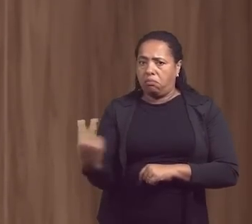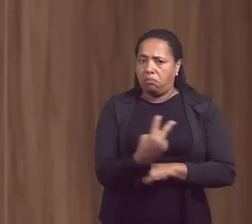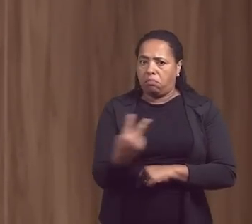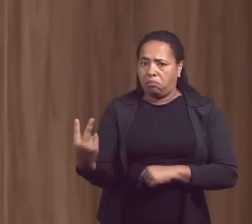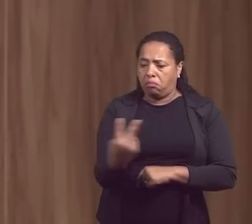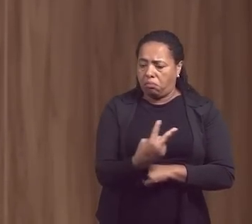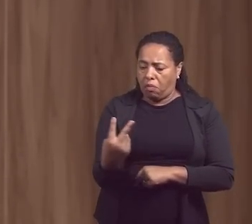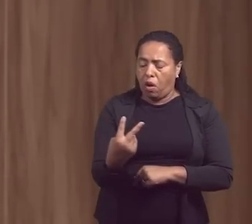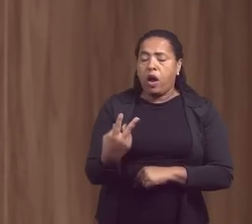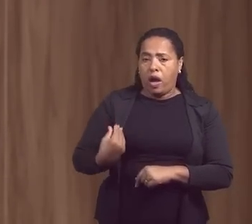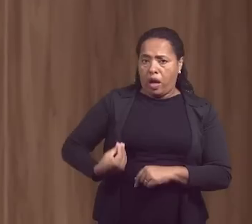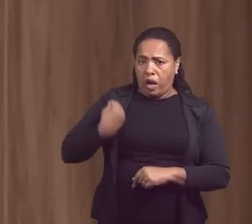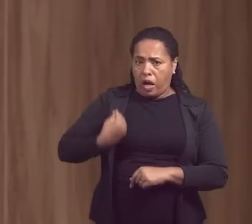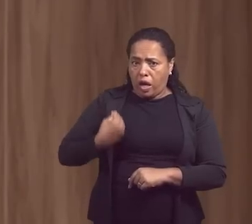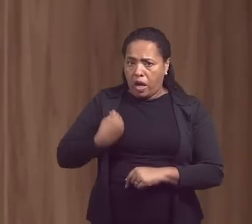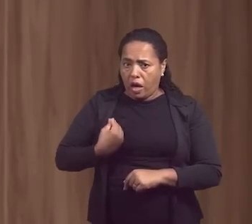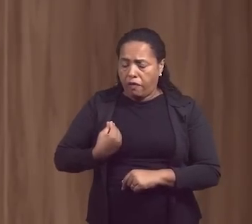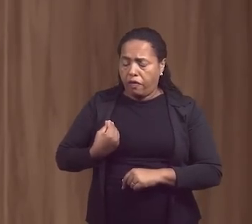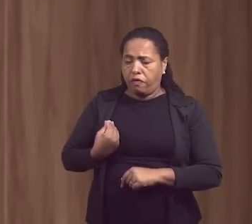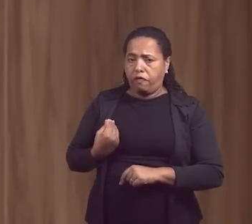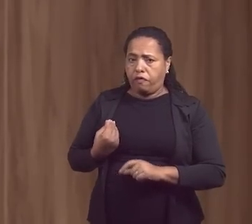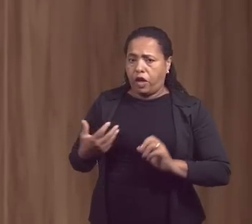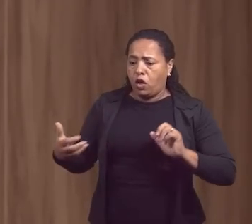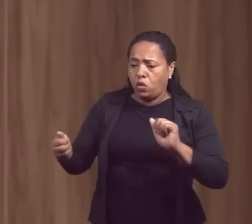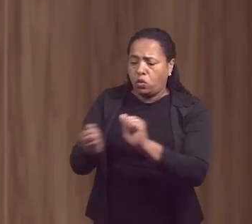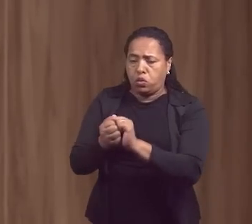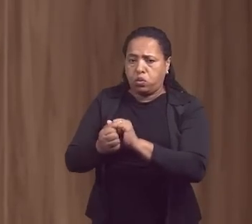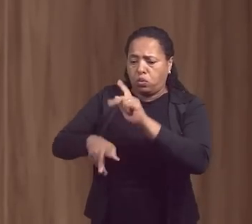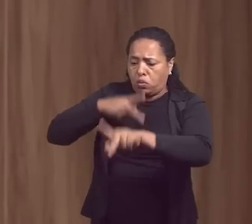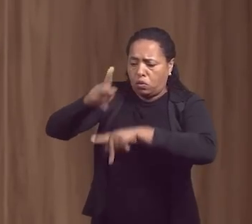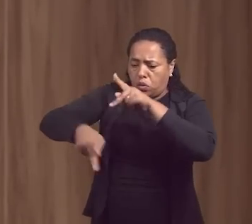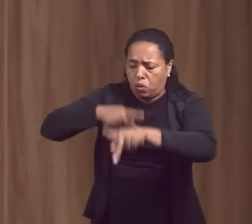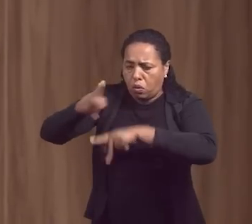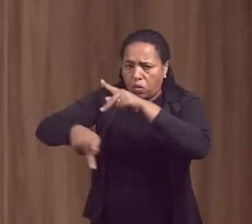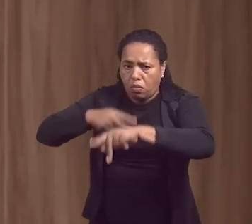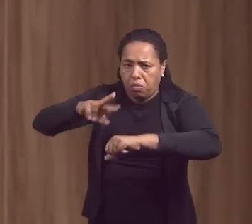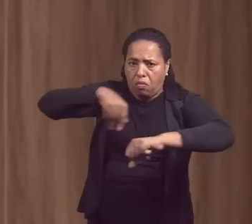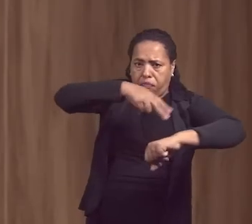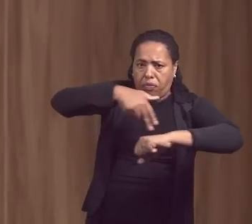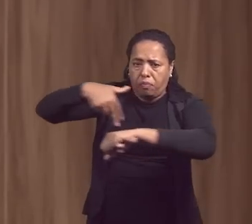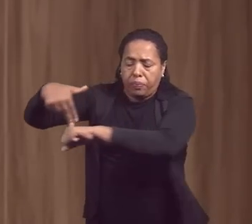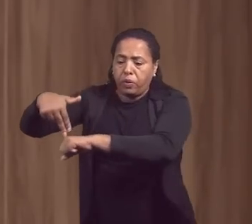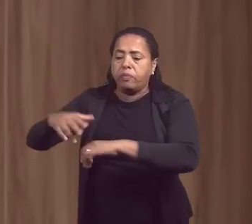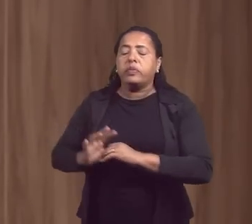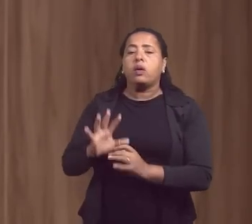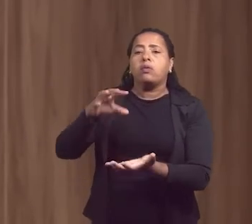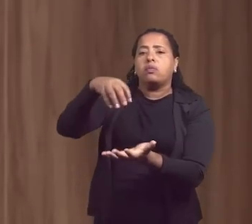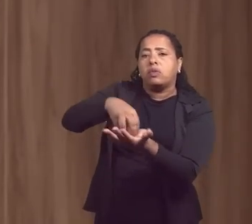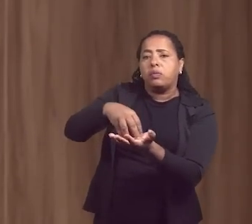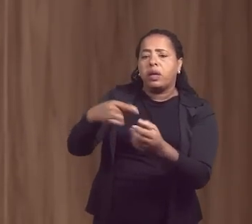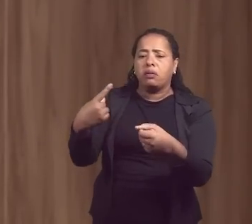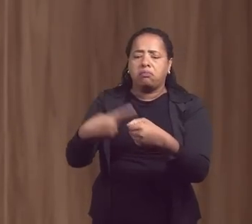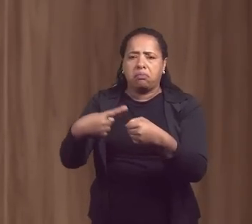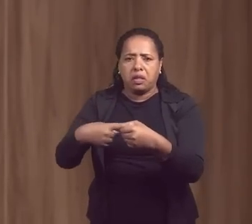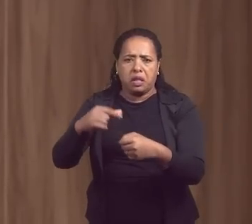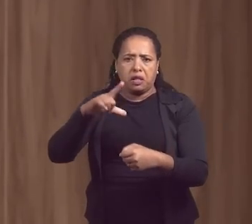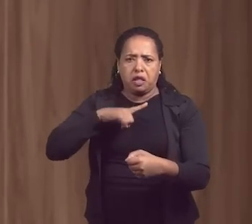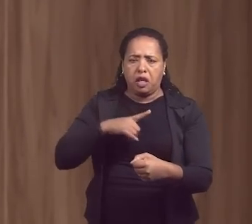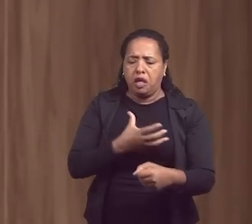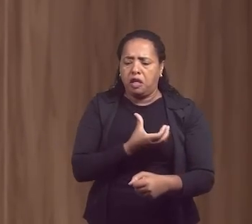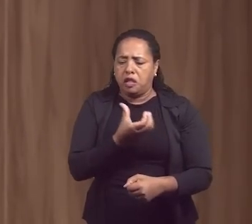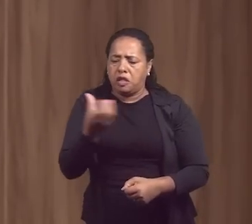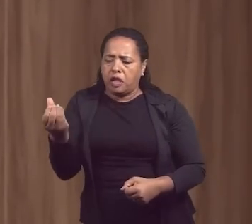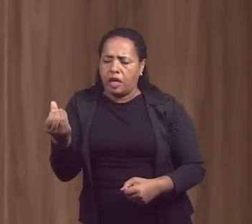viver ali no meio de toda aquela terra. Então eles teriam as cidades deles. E no meio dessas cidades existiam 6